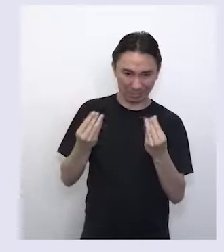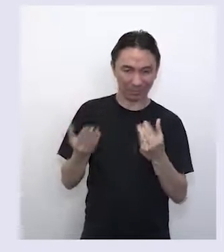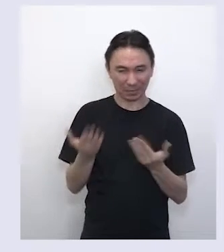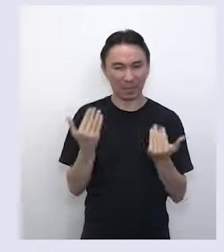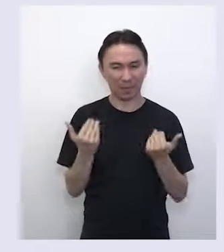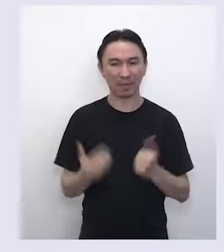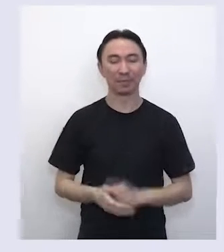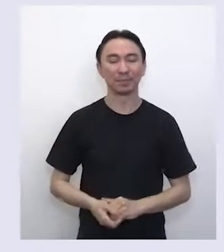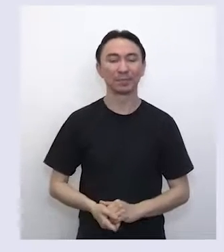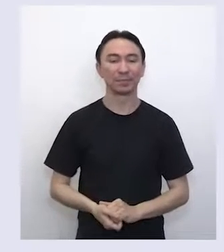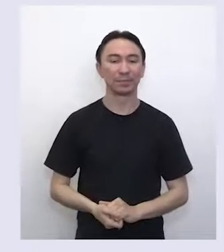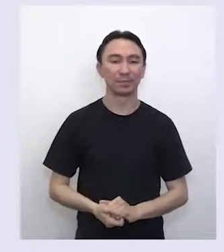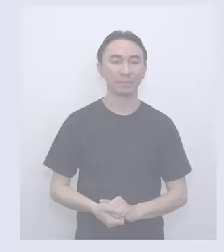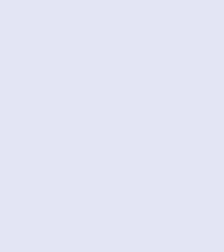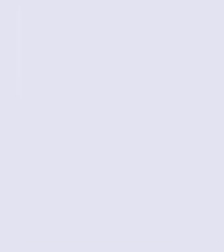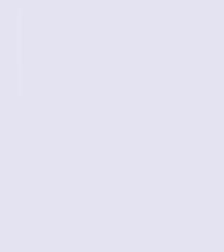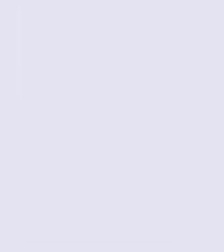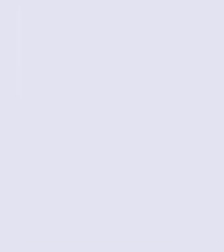resposta. Até já!